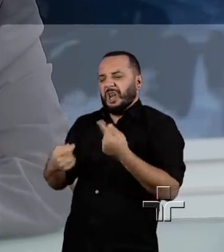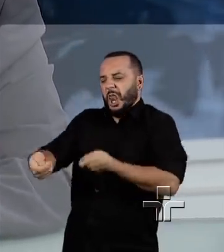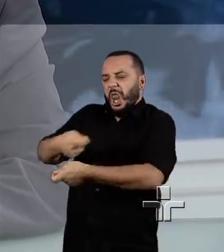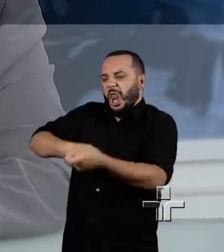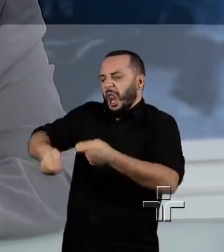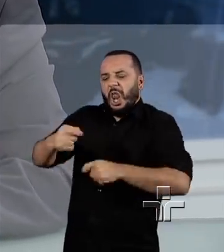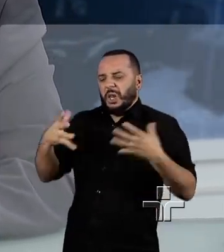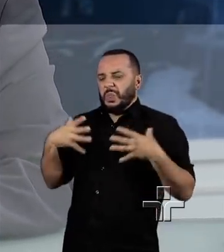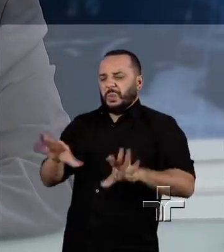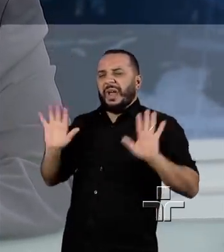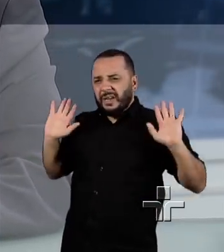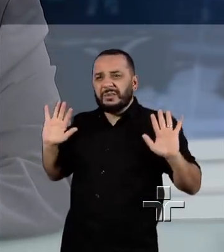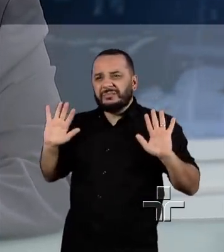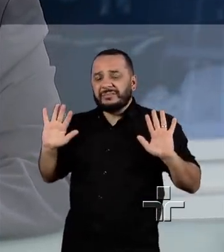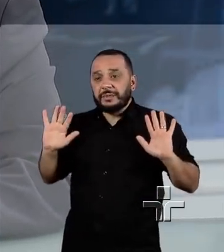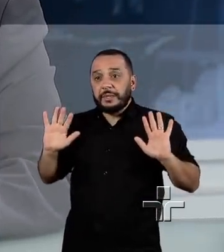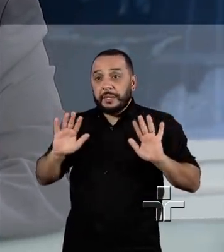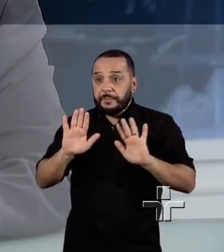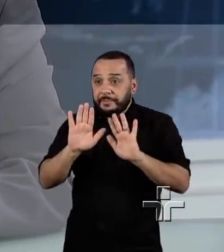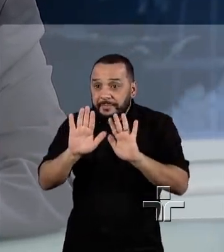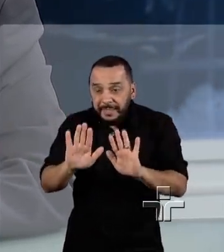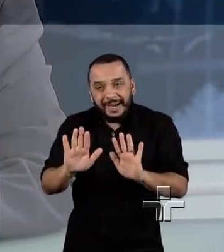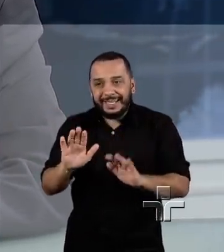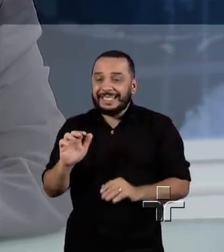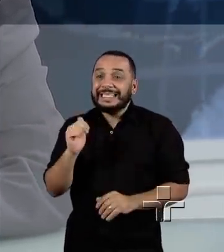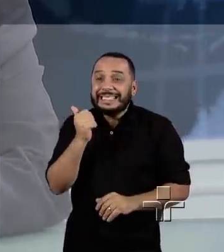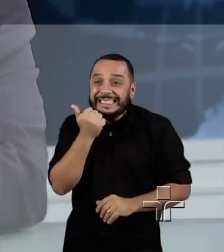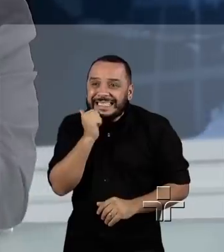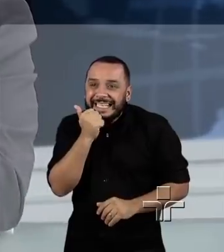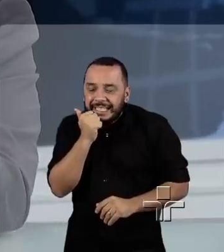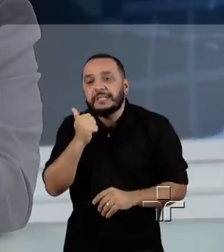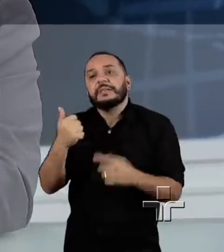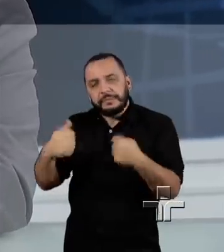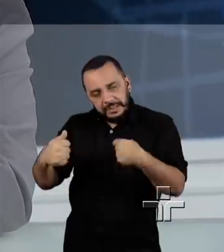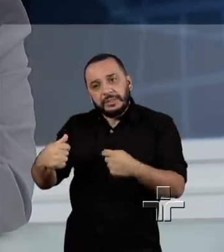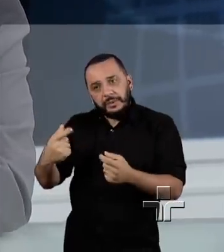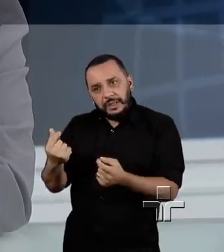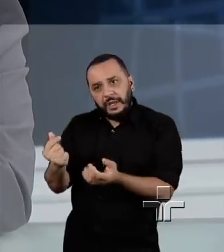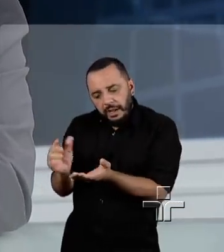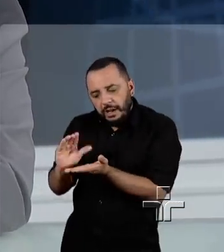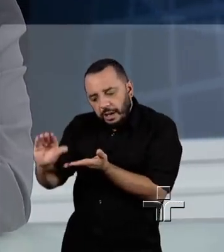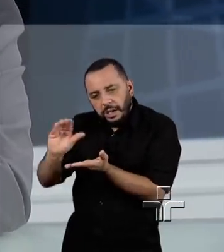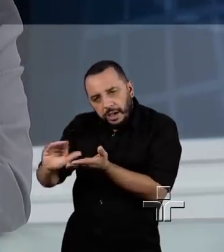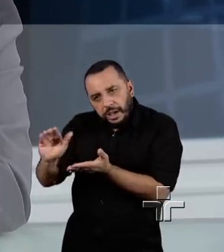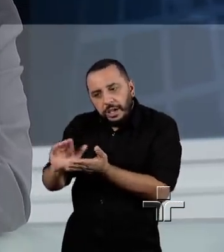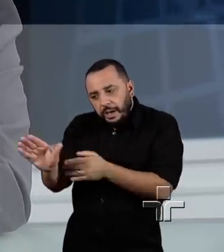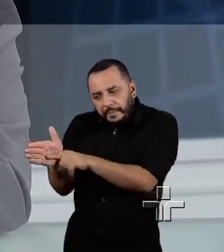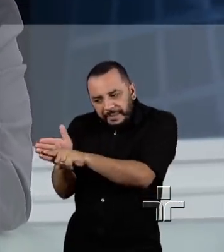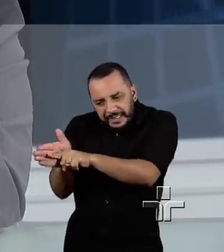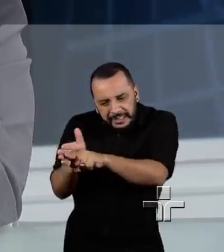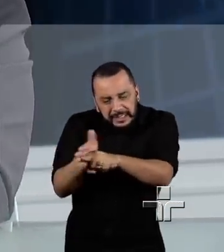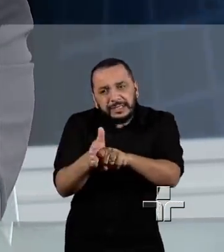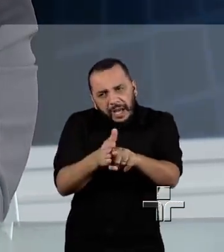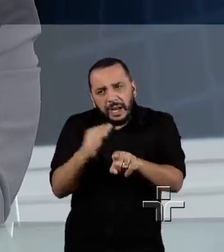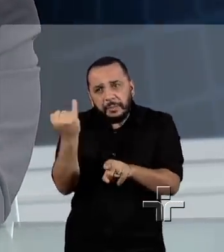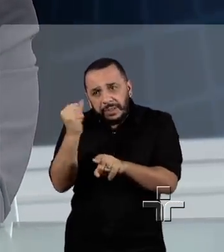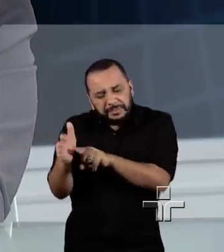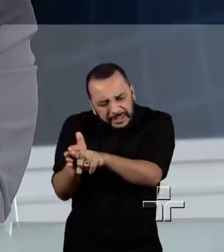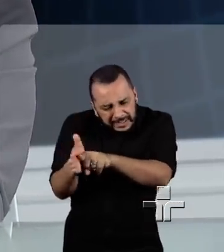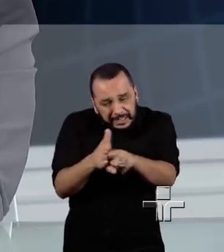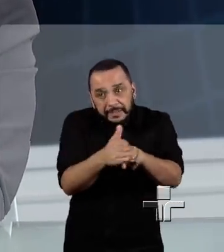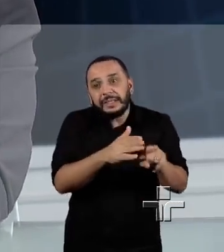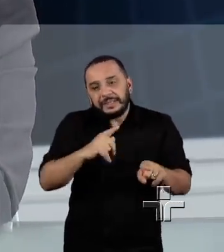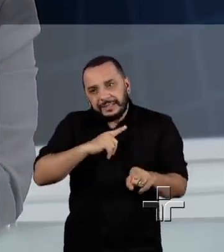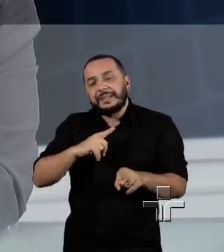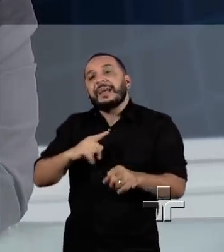Só que a ciência não pode ser totalmente desprovida. Ela tem a sua essência, que é pesquisar, fazer, mas tem uma construção social